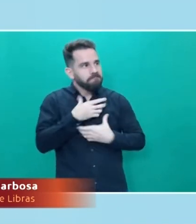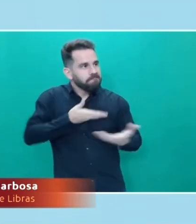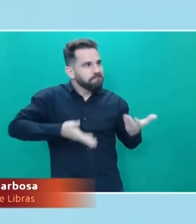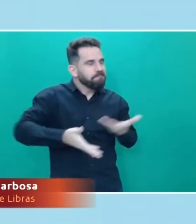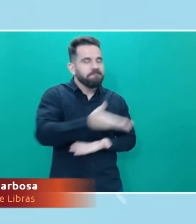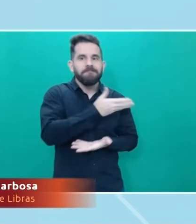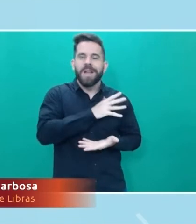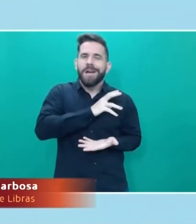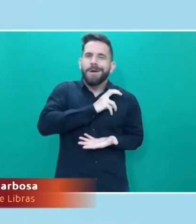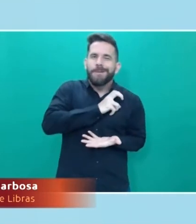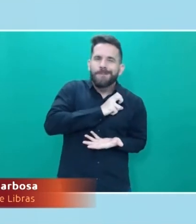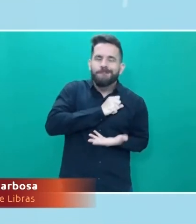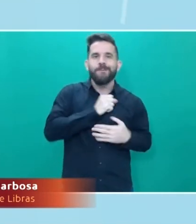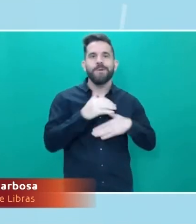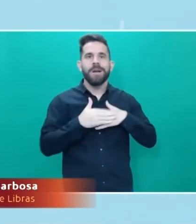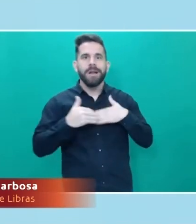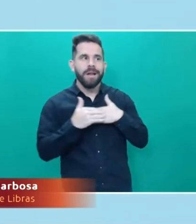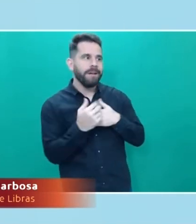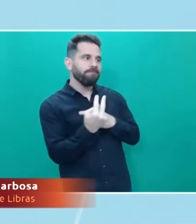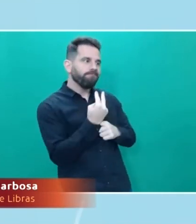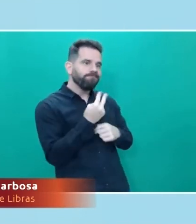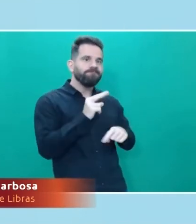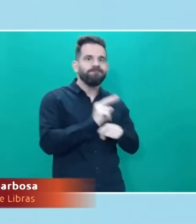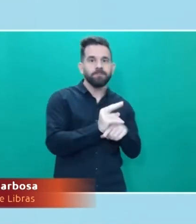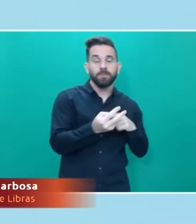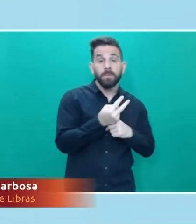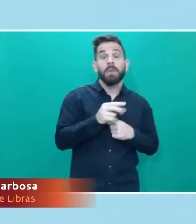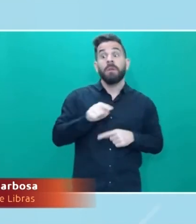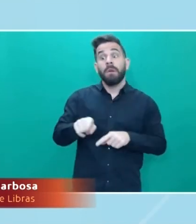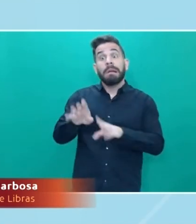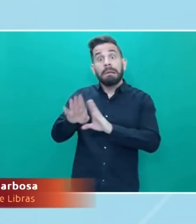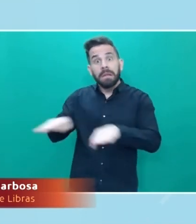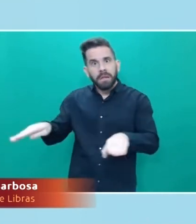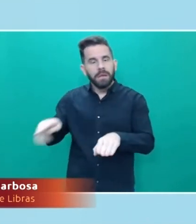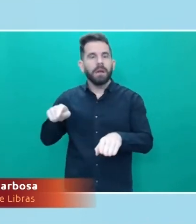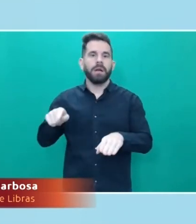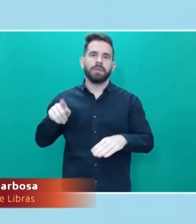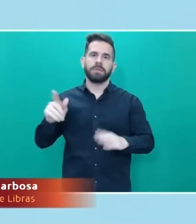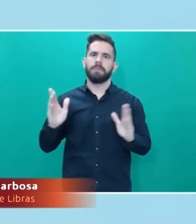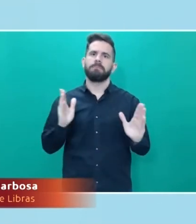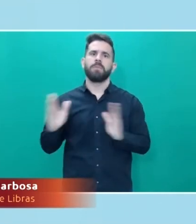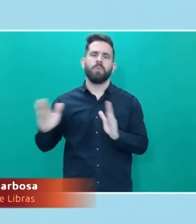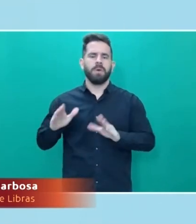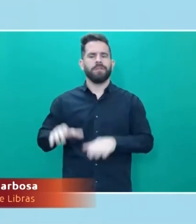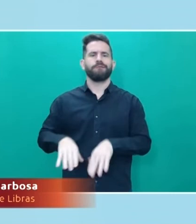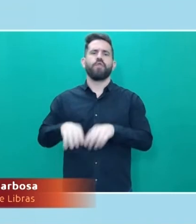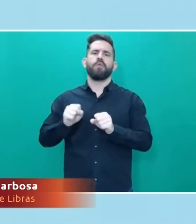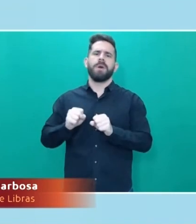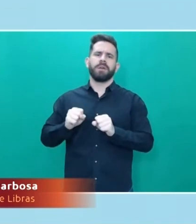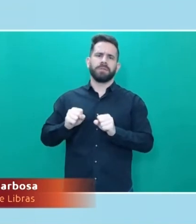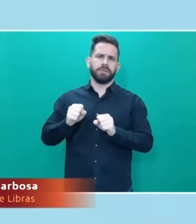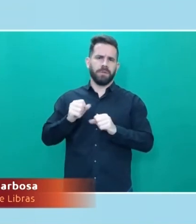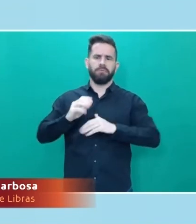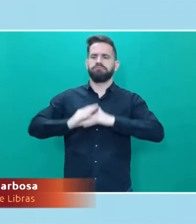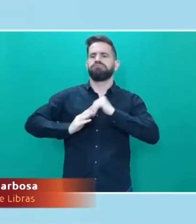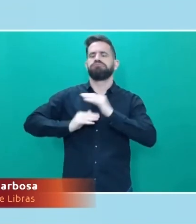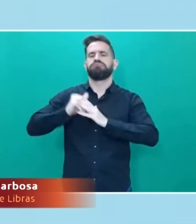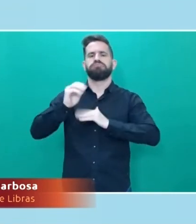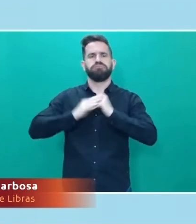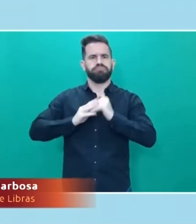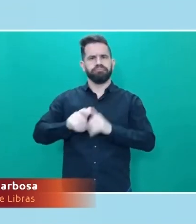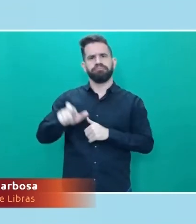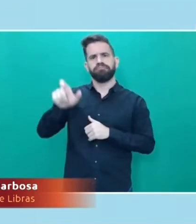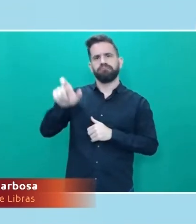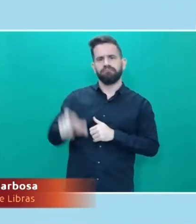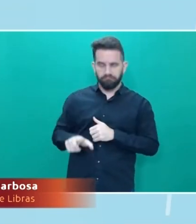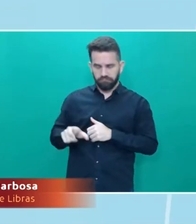essas crianças que estão em fase de formação, elas precisam disso. É importantíssimo para elas, né? Então,